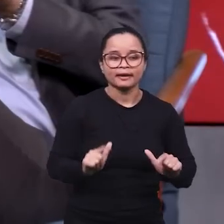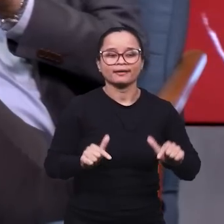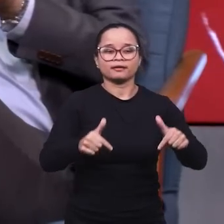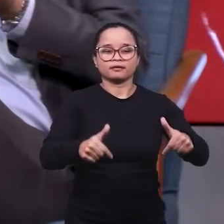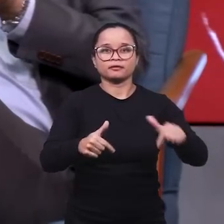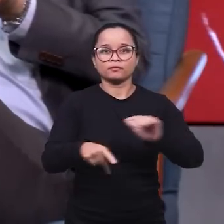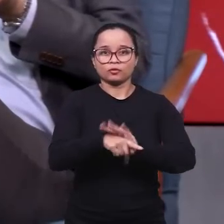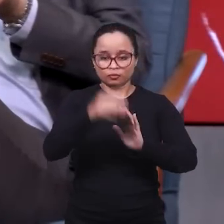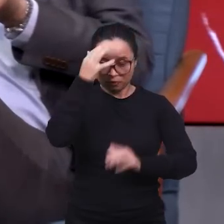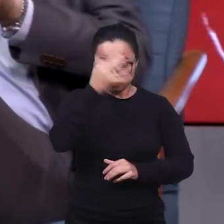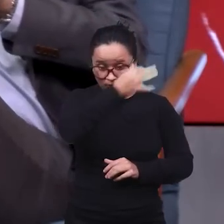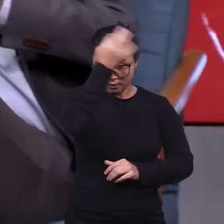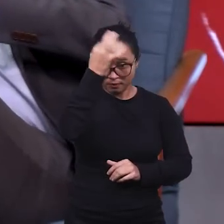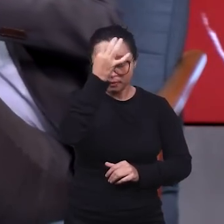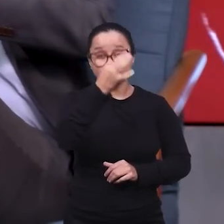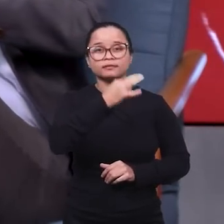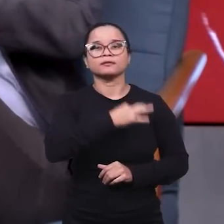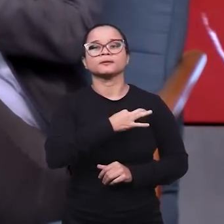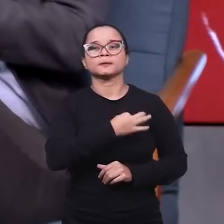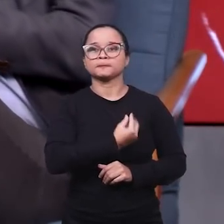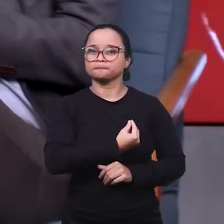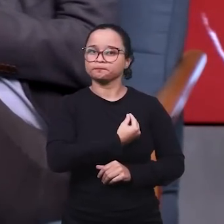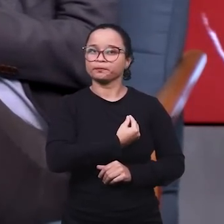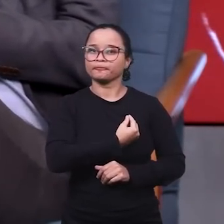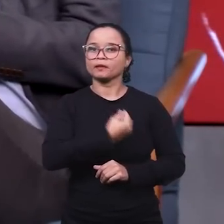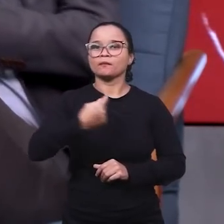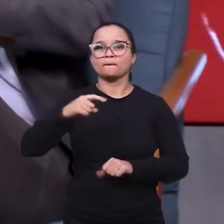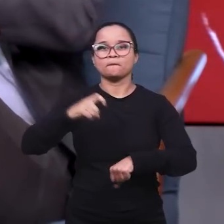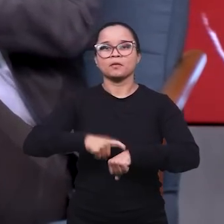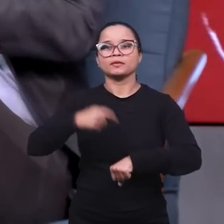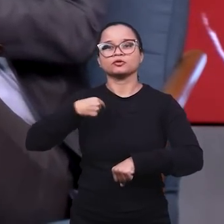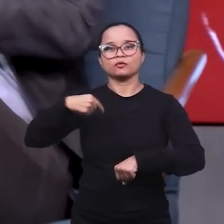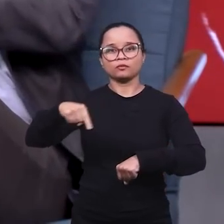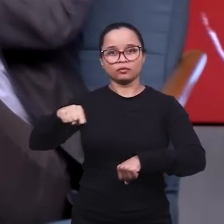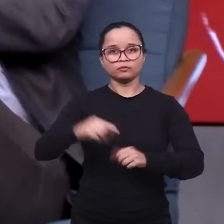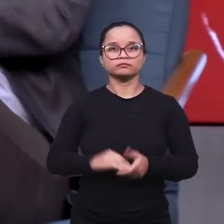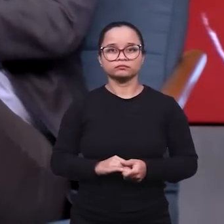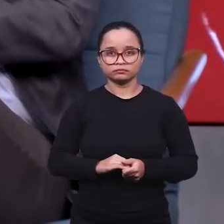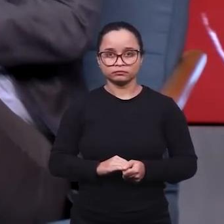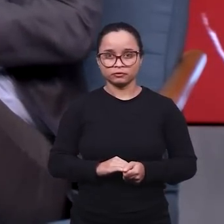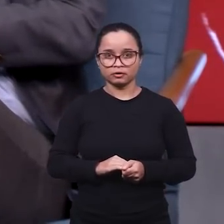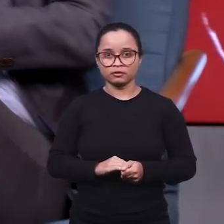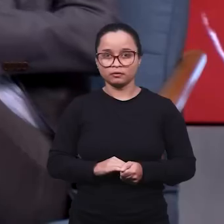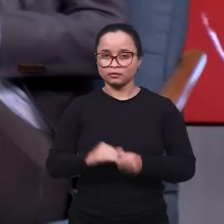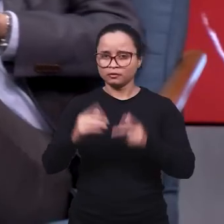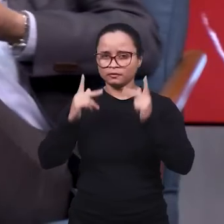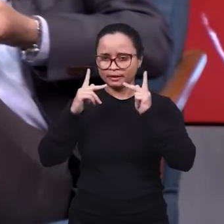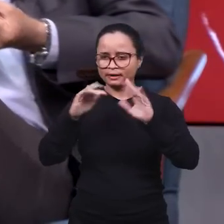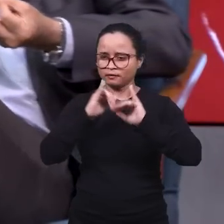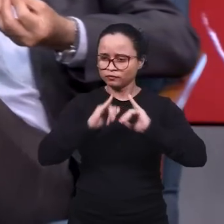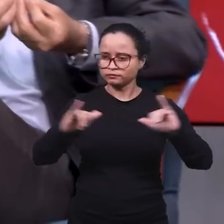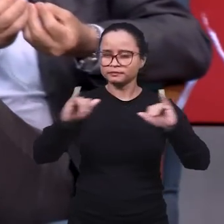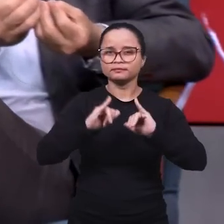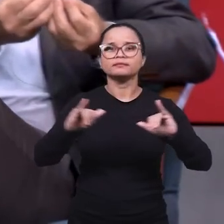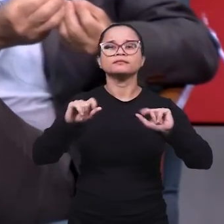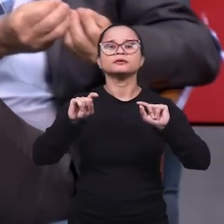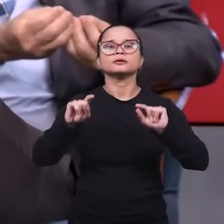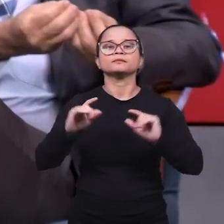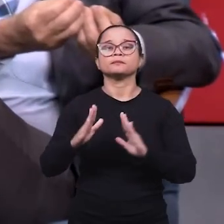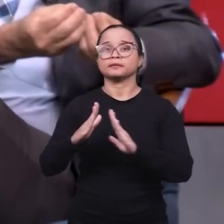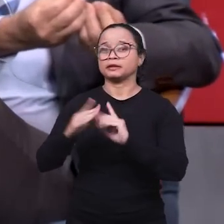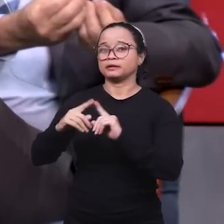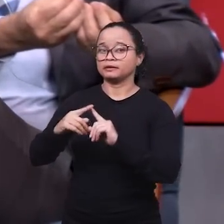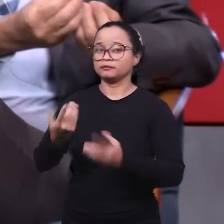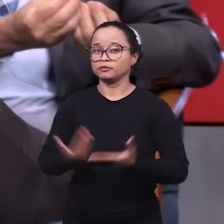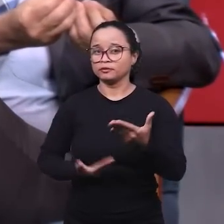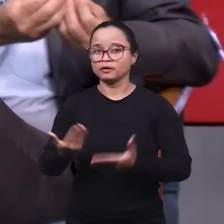corpo, quando eu vou ministrar na vida da igreja, eu sou dependente do